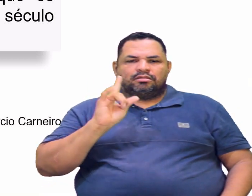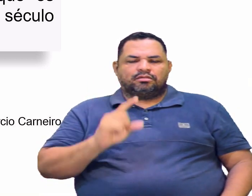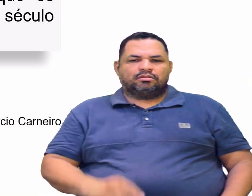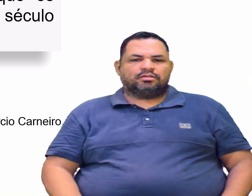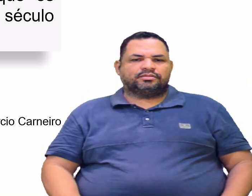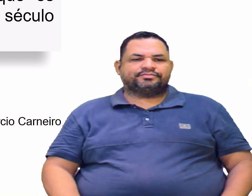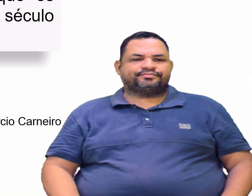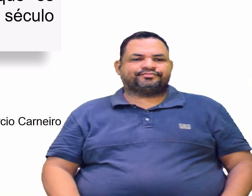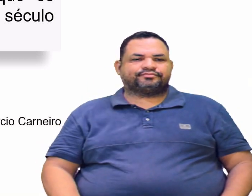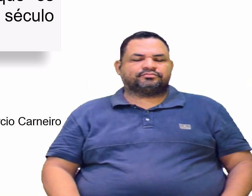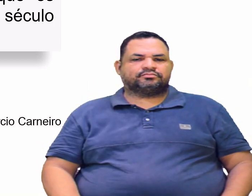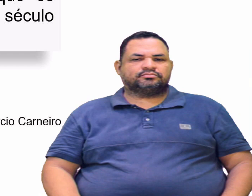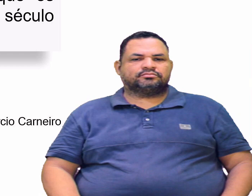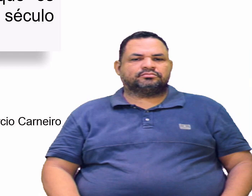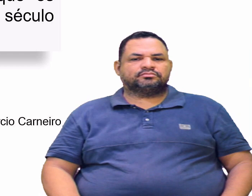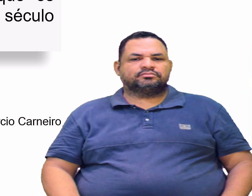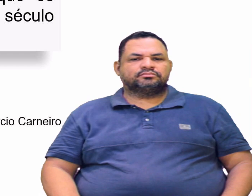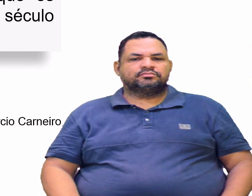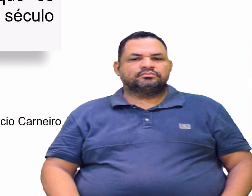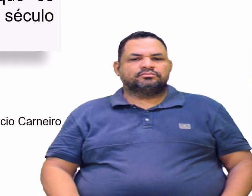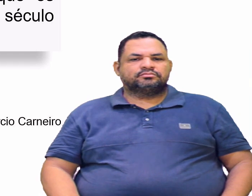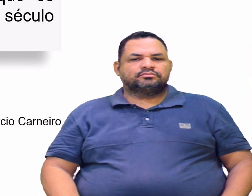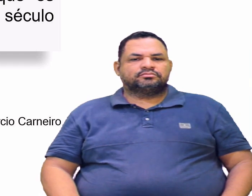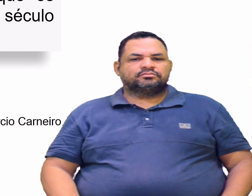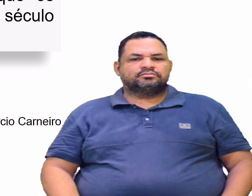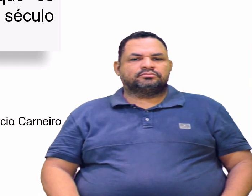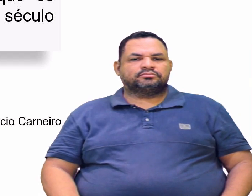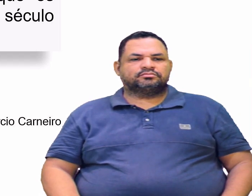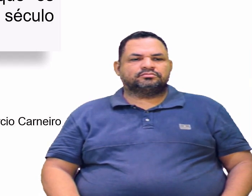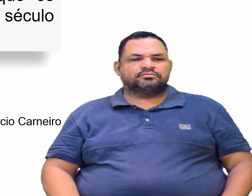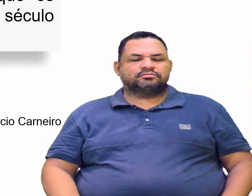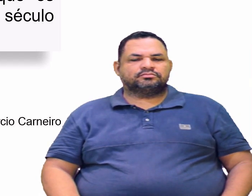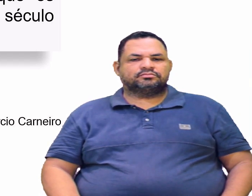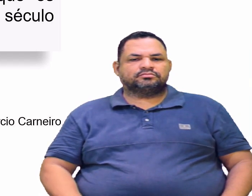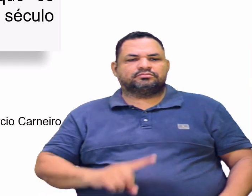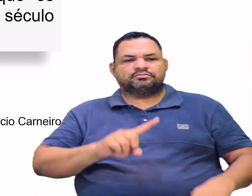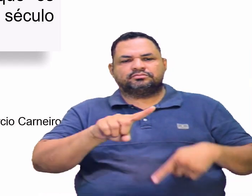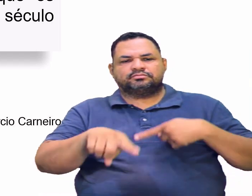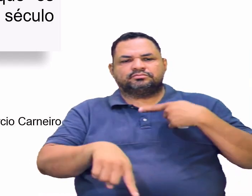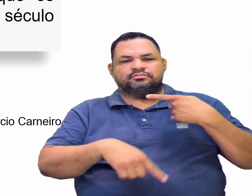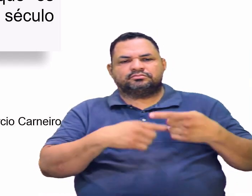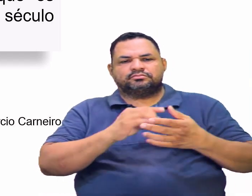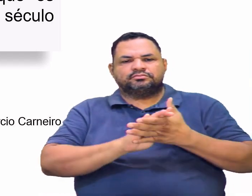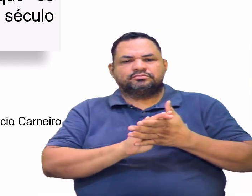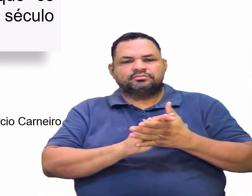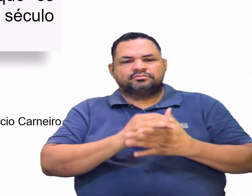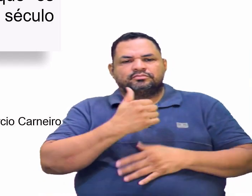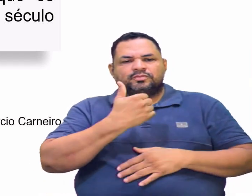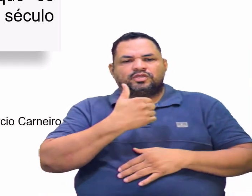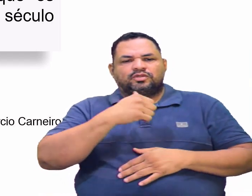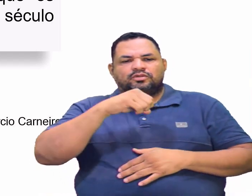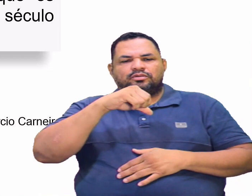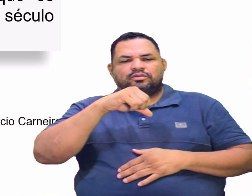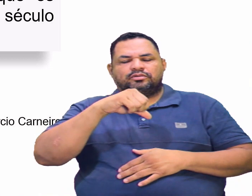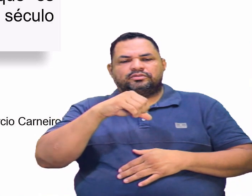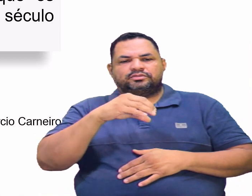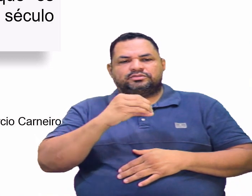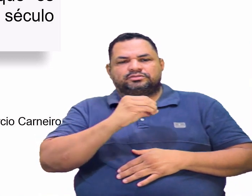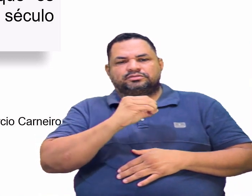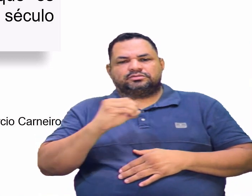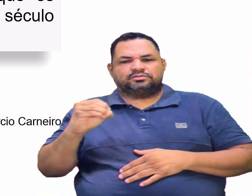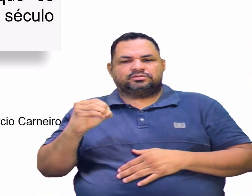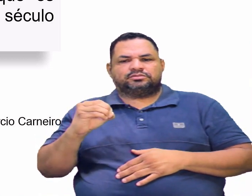né? Aí a segunda fase, né? Já de 1900 em diante, né?